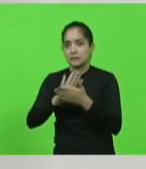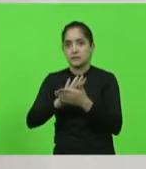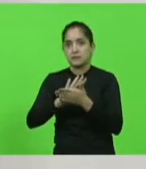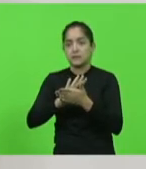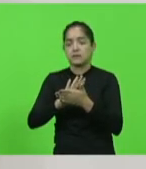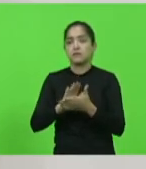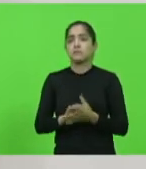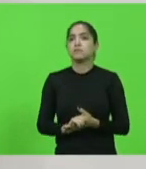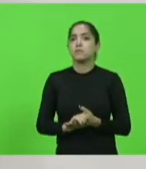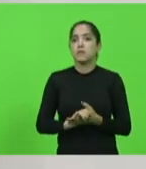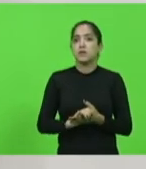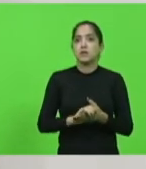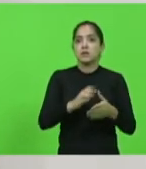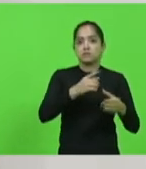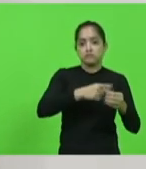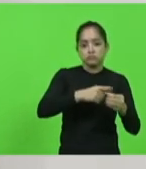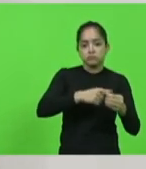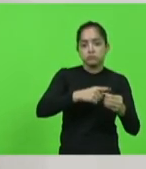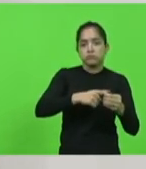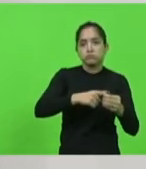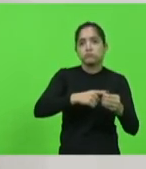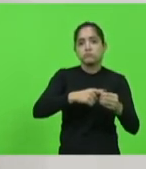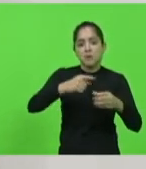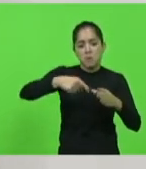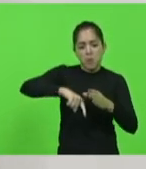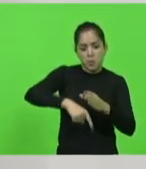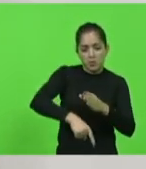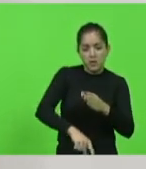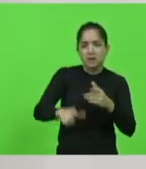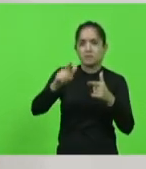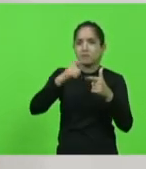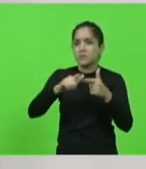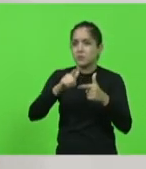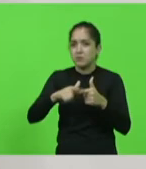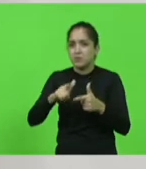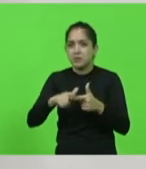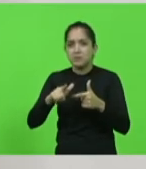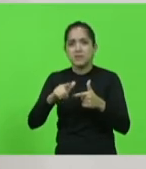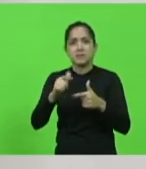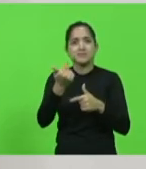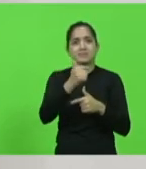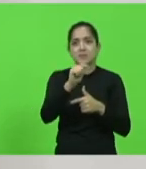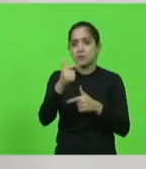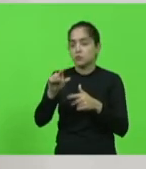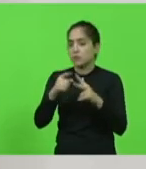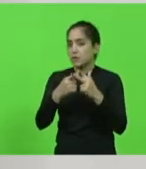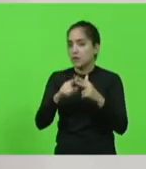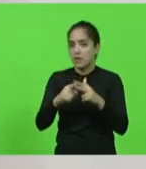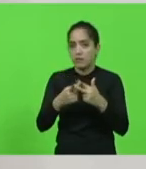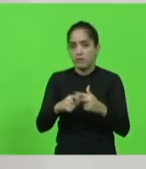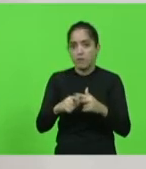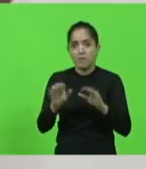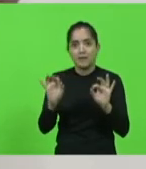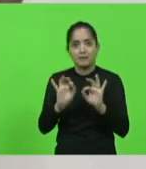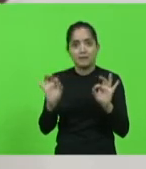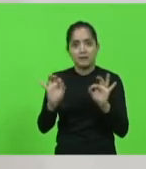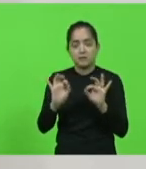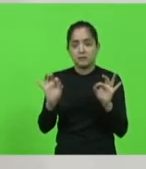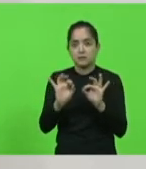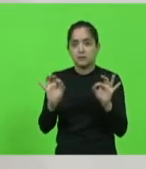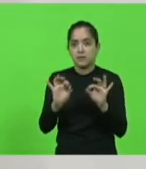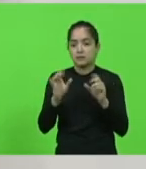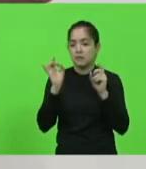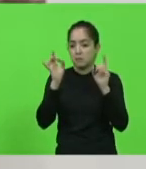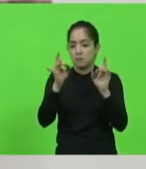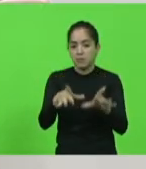do Irani até Ponte Serrada, é uma buraqueira só, não se tem um trabalho de reforma de rodovia, aquilo ali está